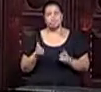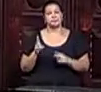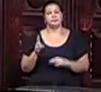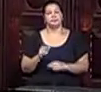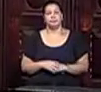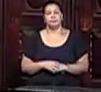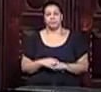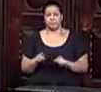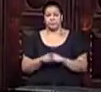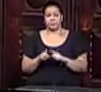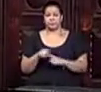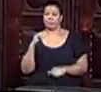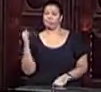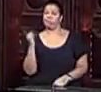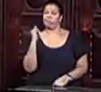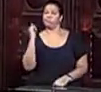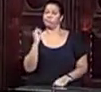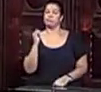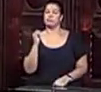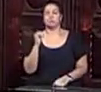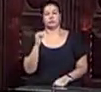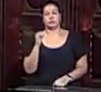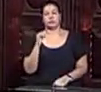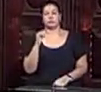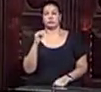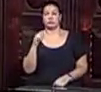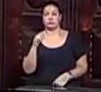cultural do país